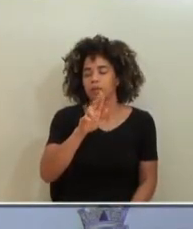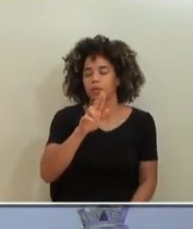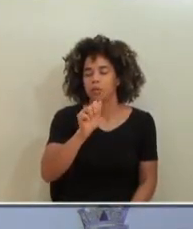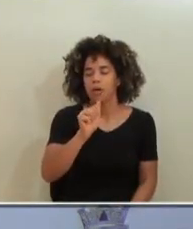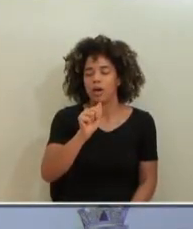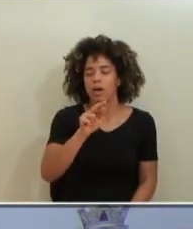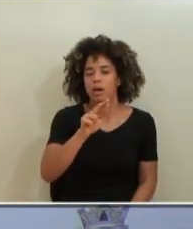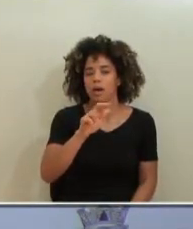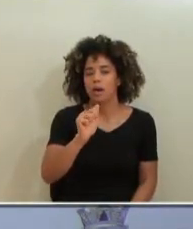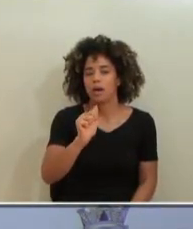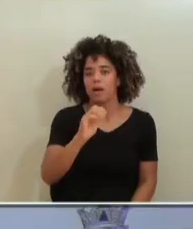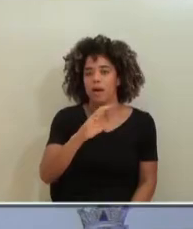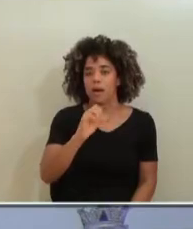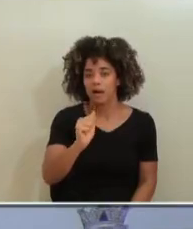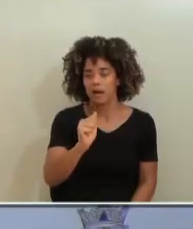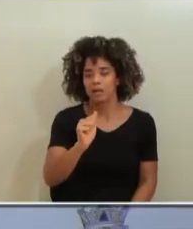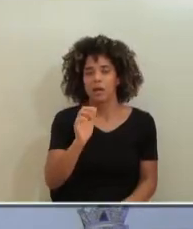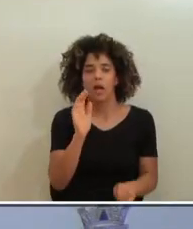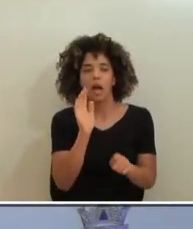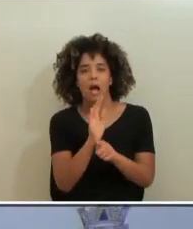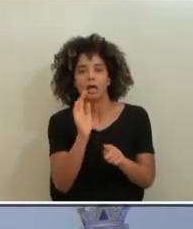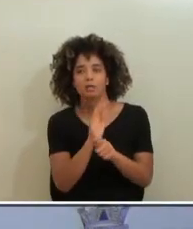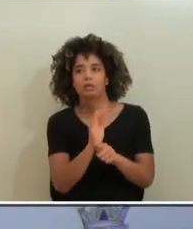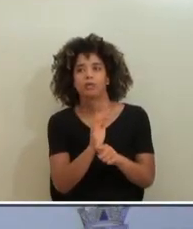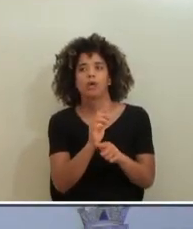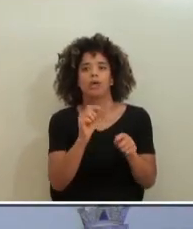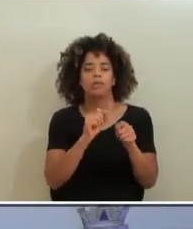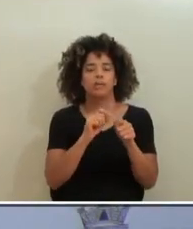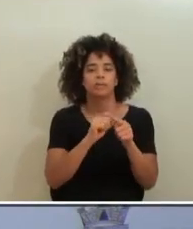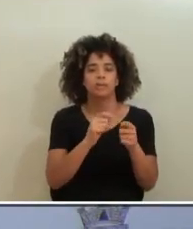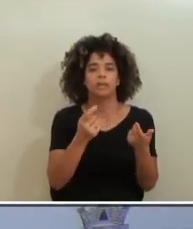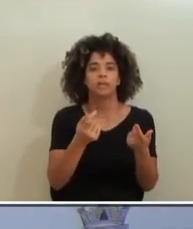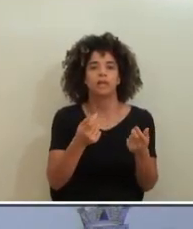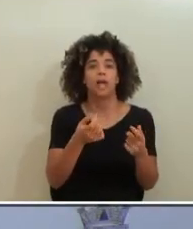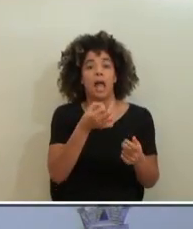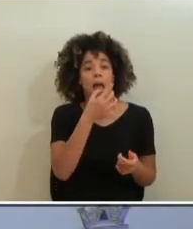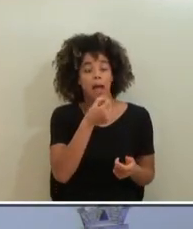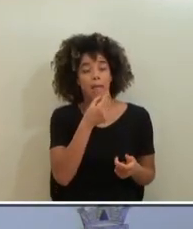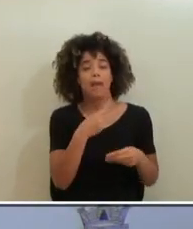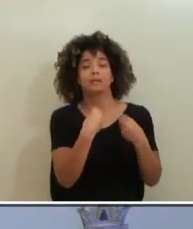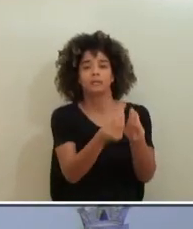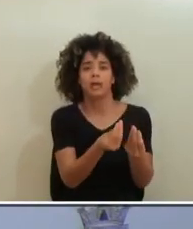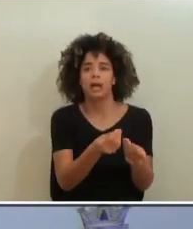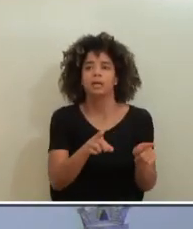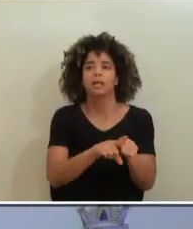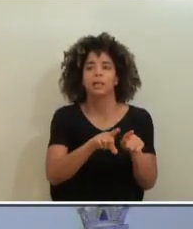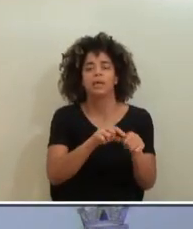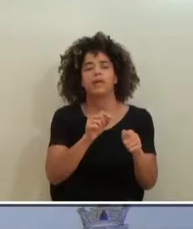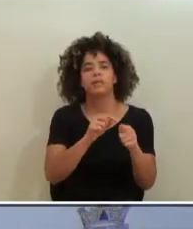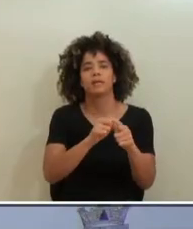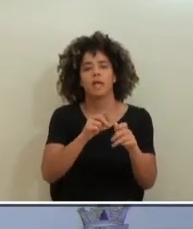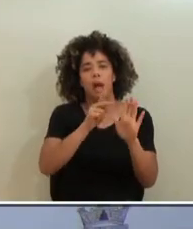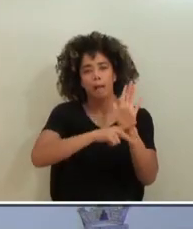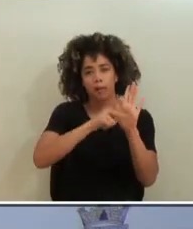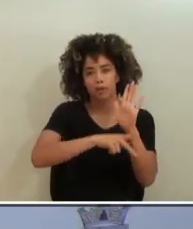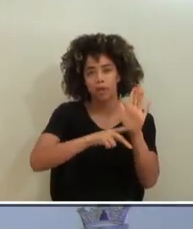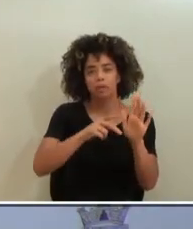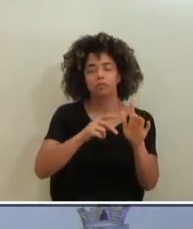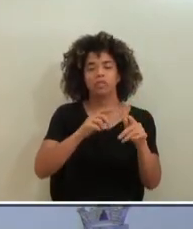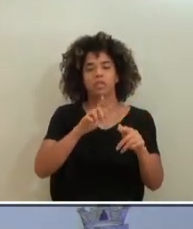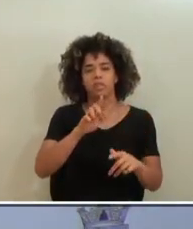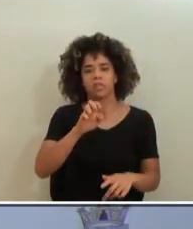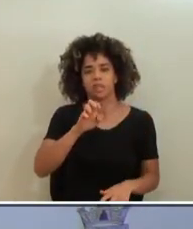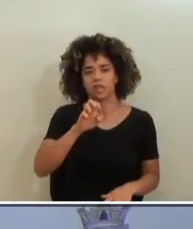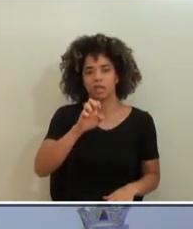em parceria com o Rotary Club. Há mais de 20 anos, Chefe Kiko contribui para o projeto Natal